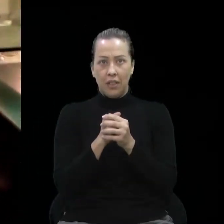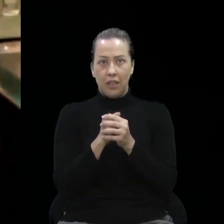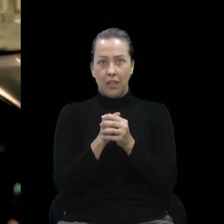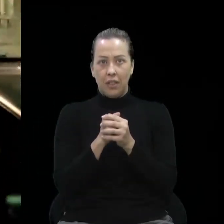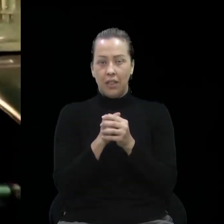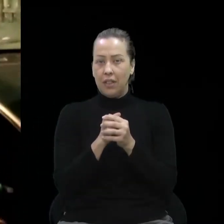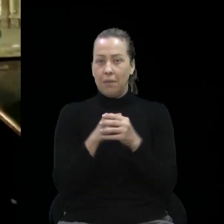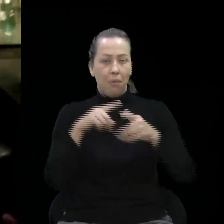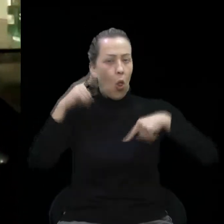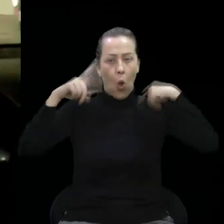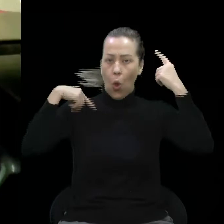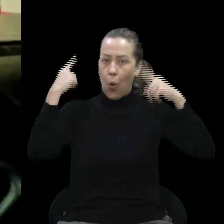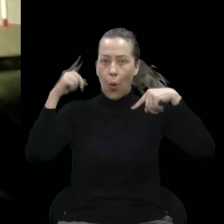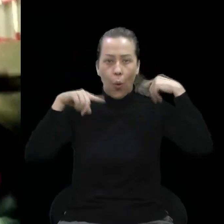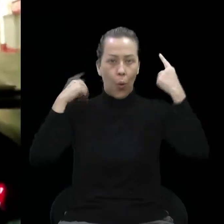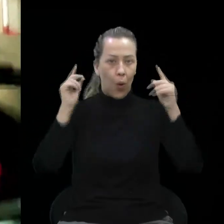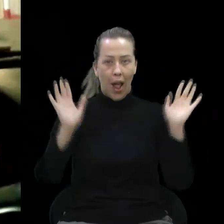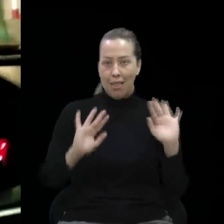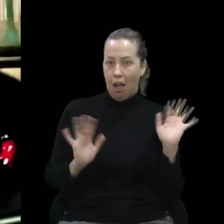Vai, que loucura. Não.